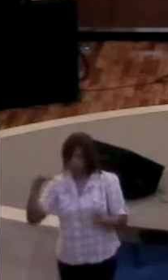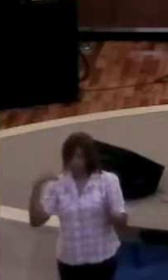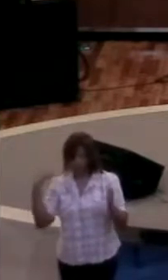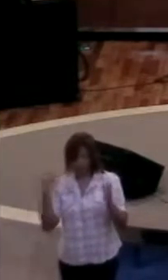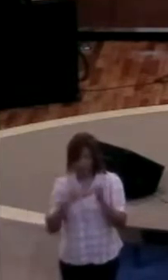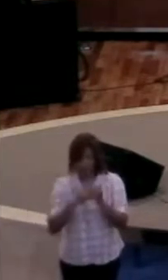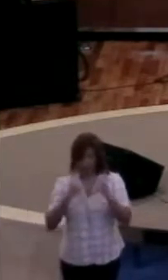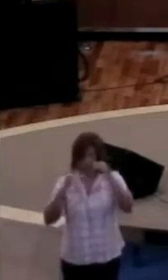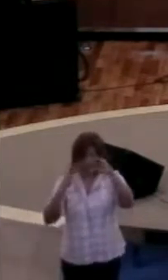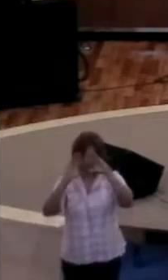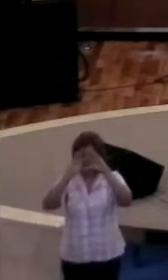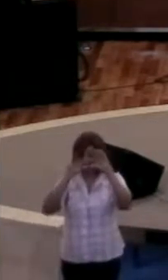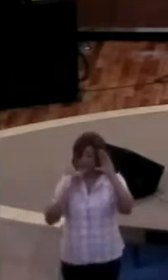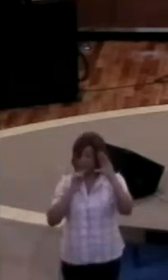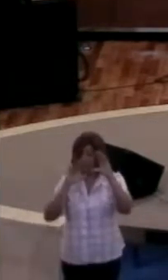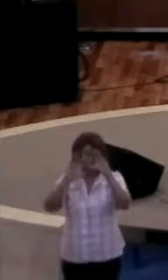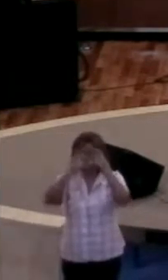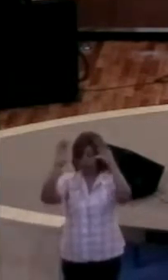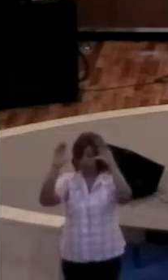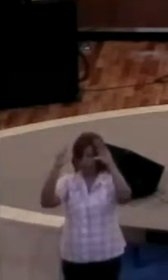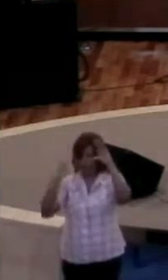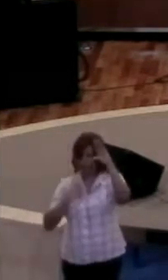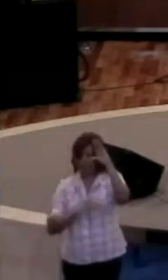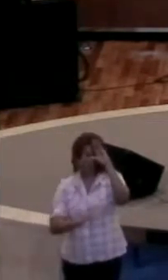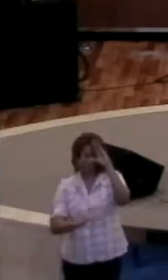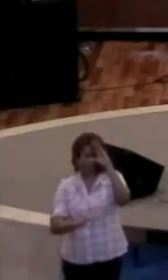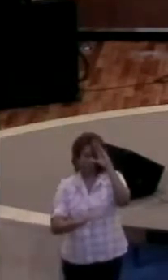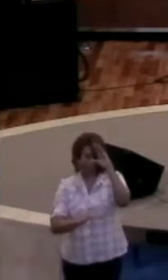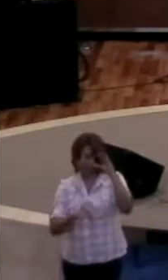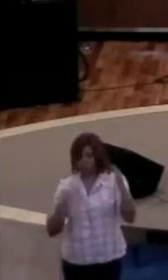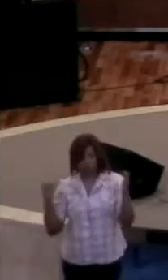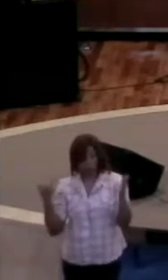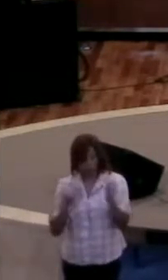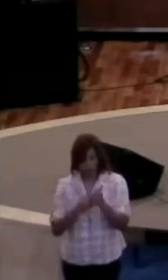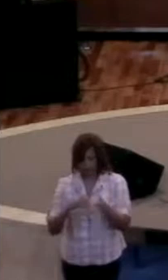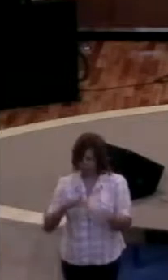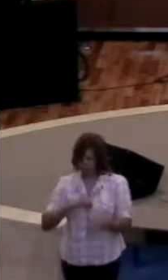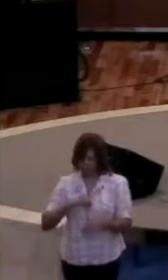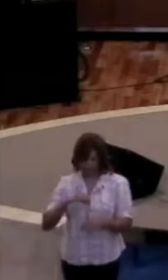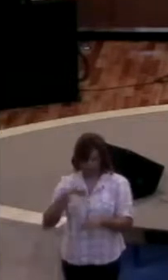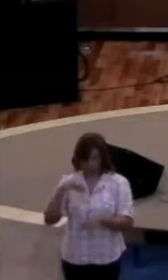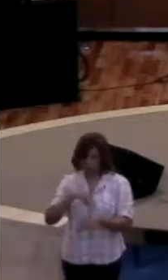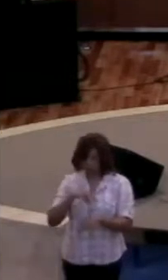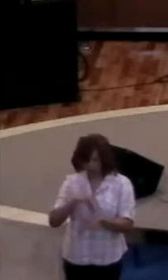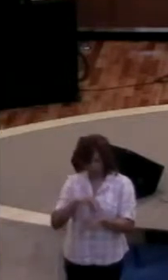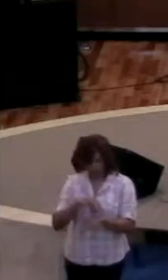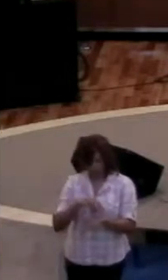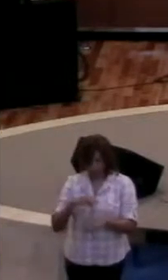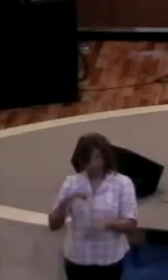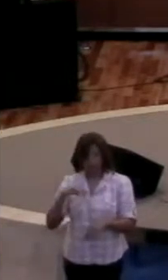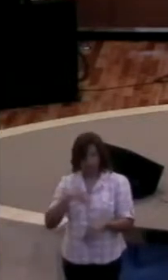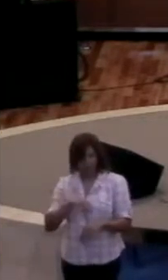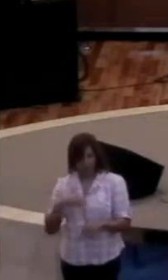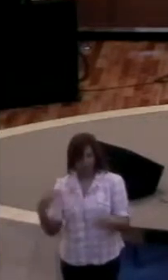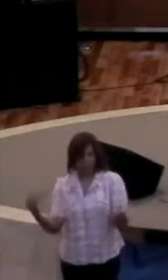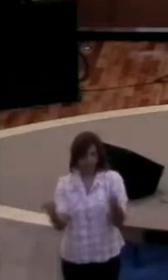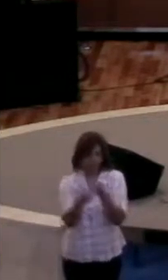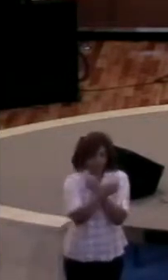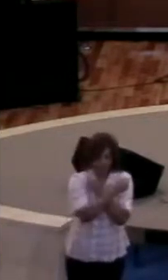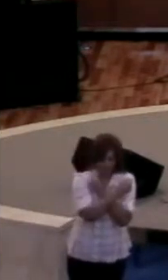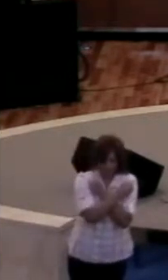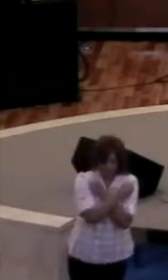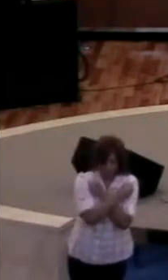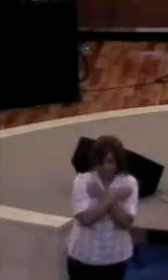do céu, há um propósito e há um tempo para isto. Tempo de abraçar e tempo de deixar de